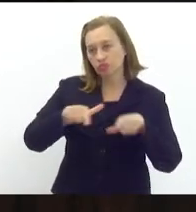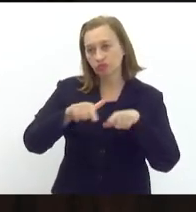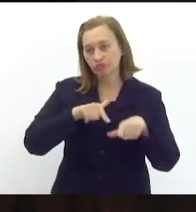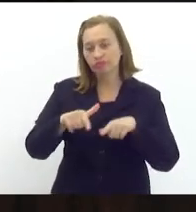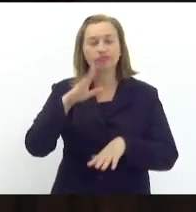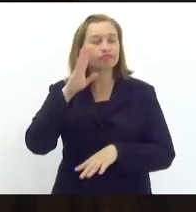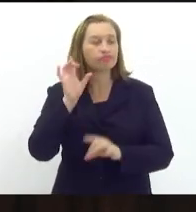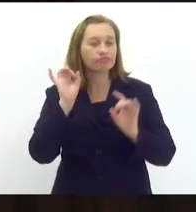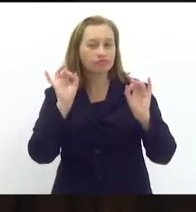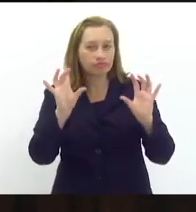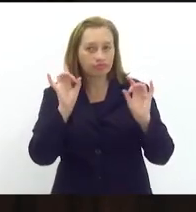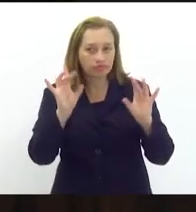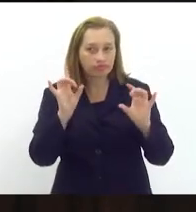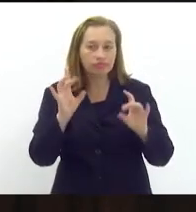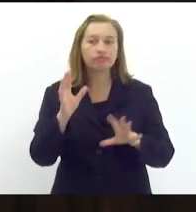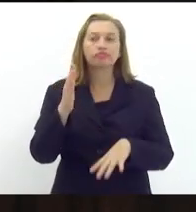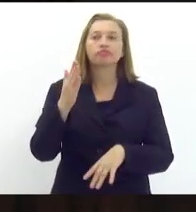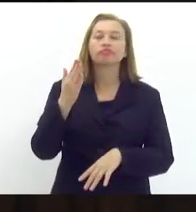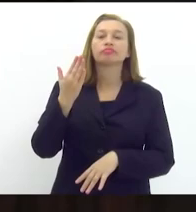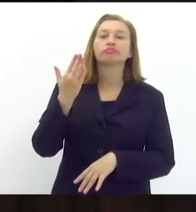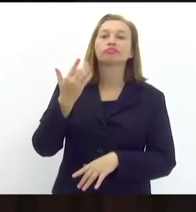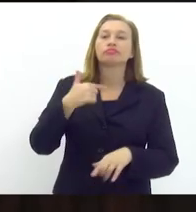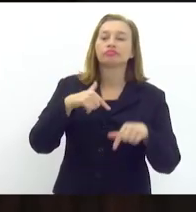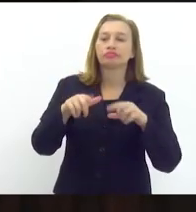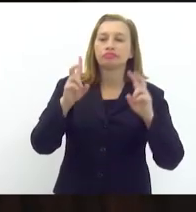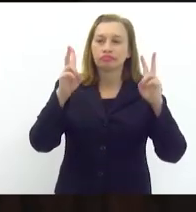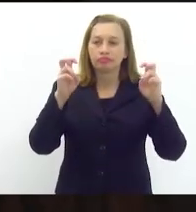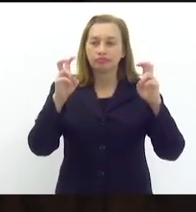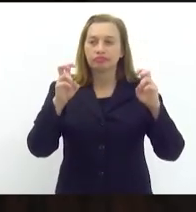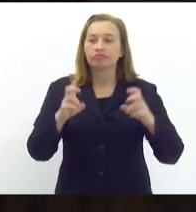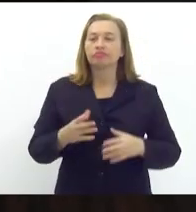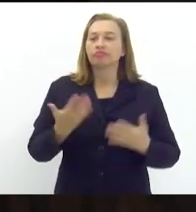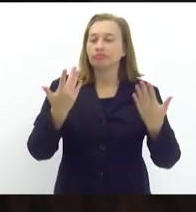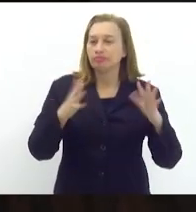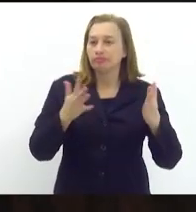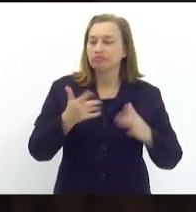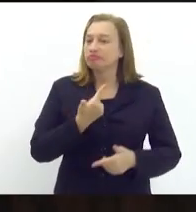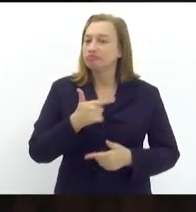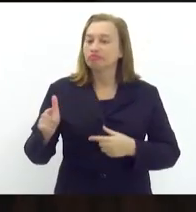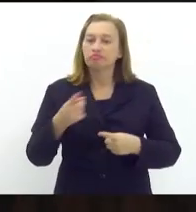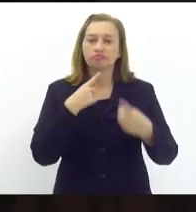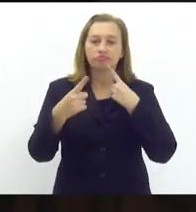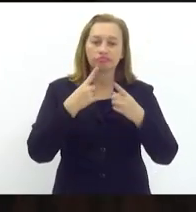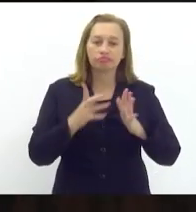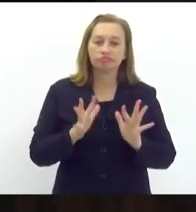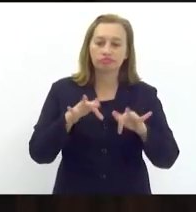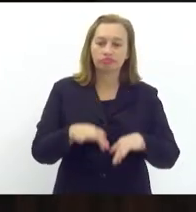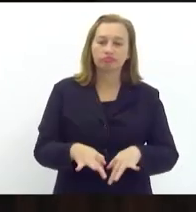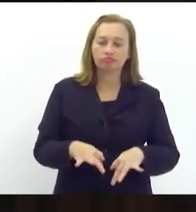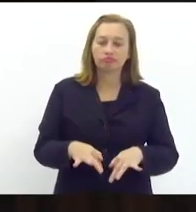especialista nessa questão parabéns pela iniciativa não havendo mais quem crer discutir encerrada discussão em